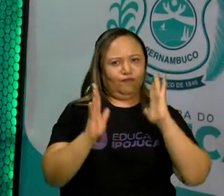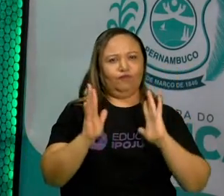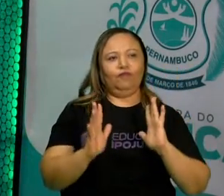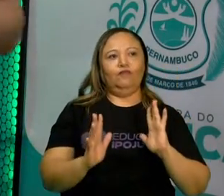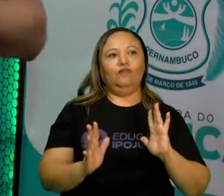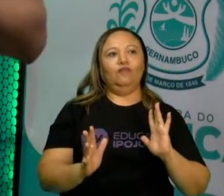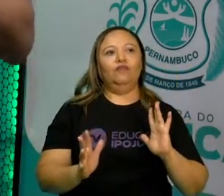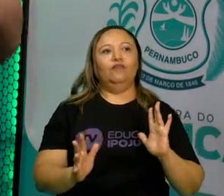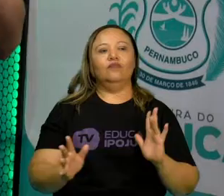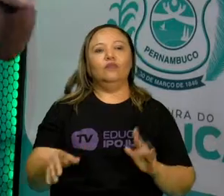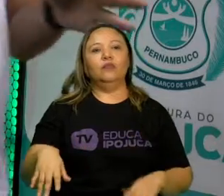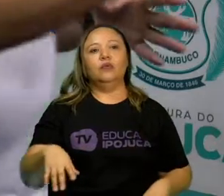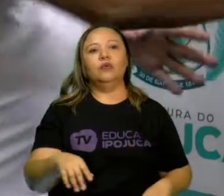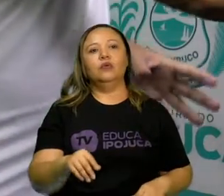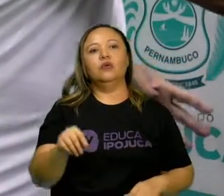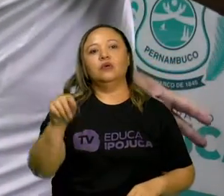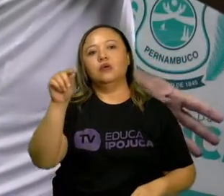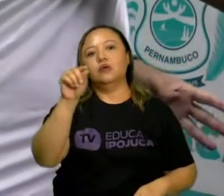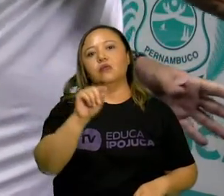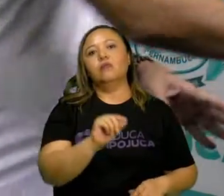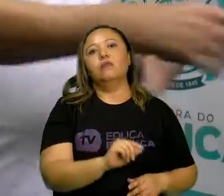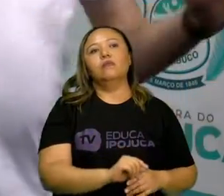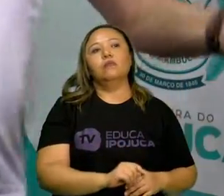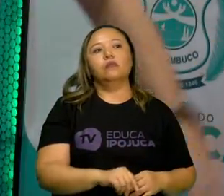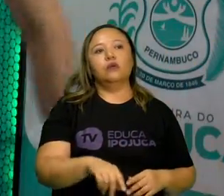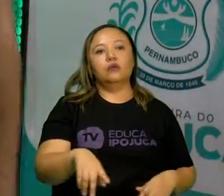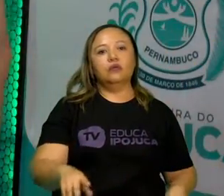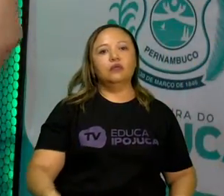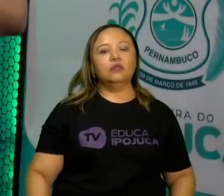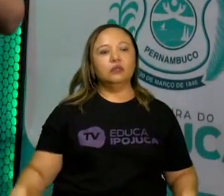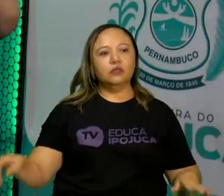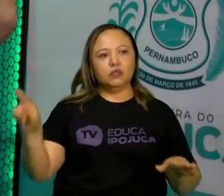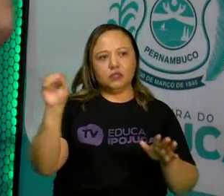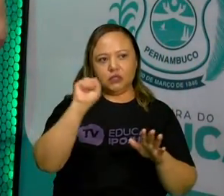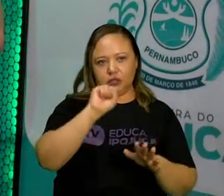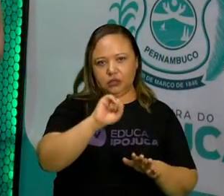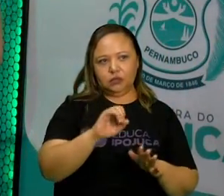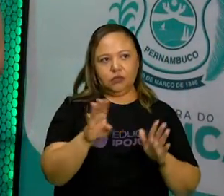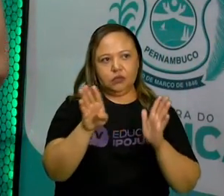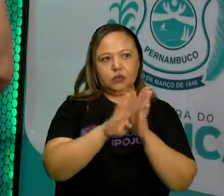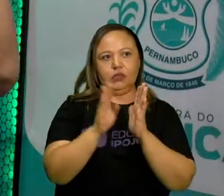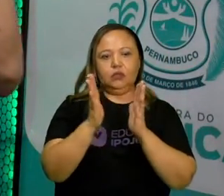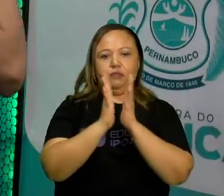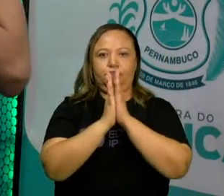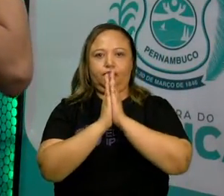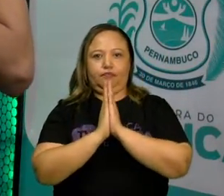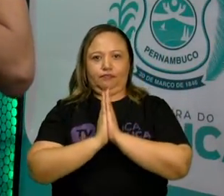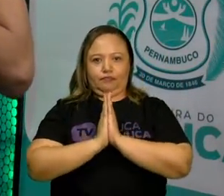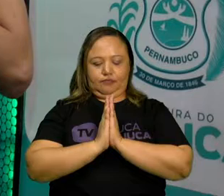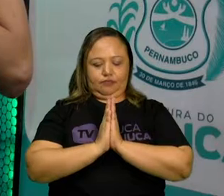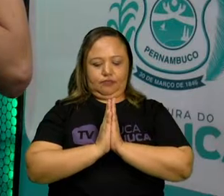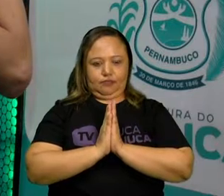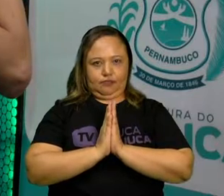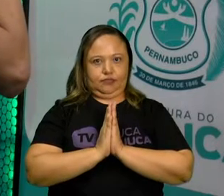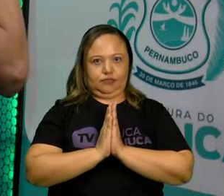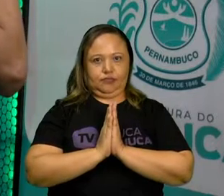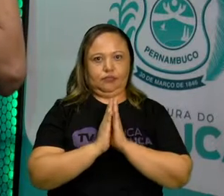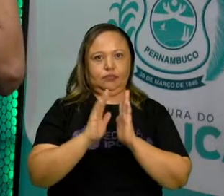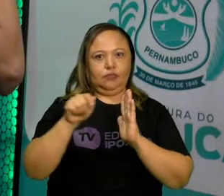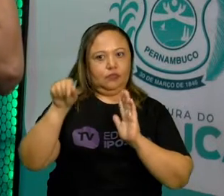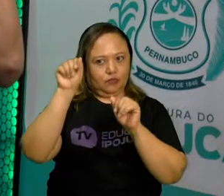se de repente só um minutinho para me livrar desse negócio você chega e faz com esse